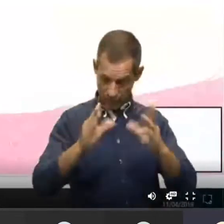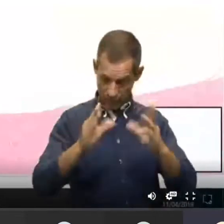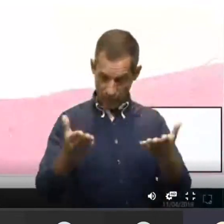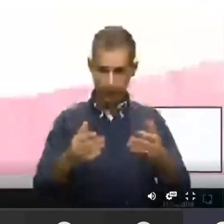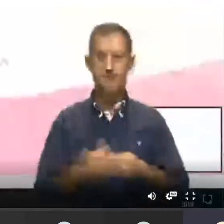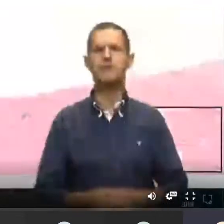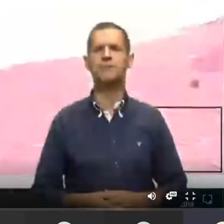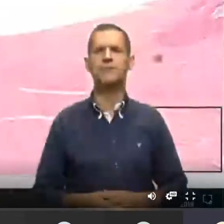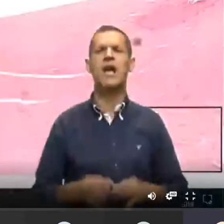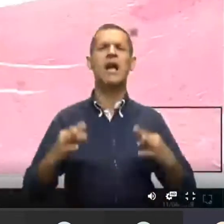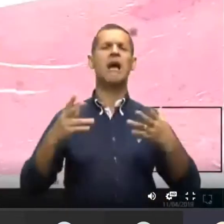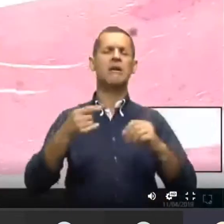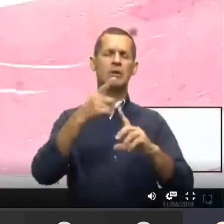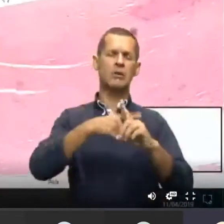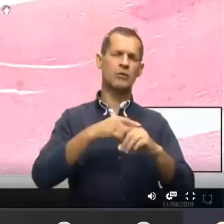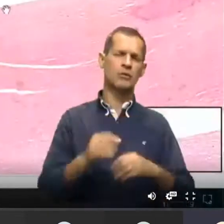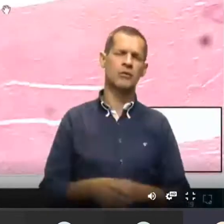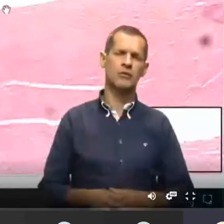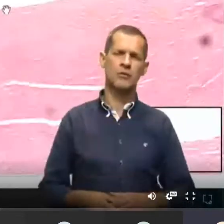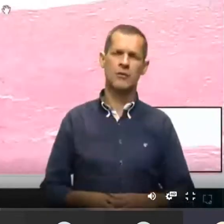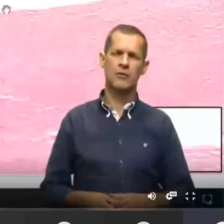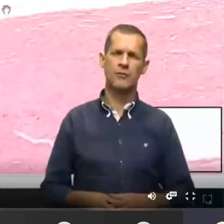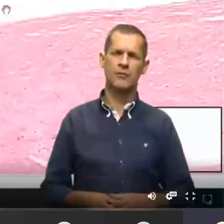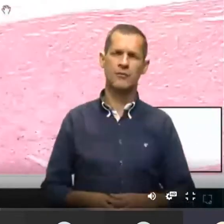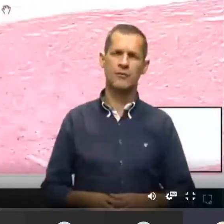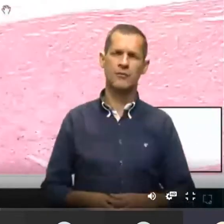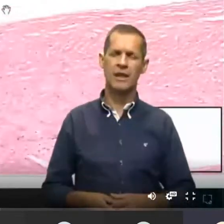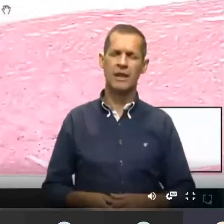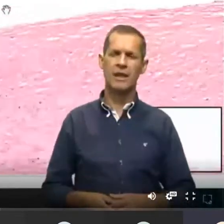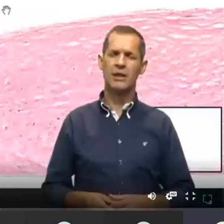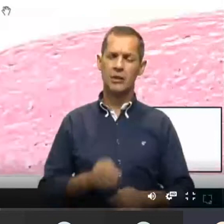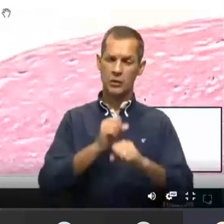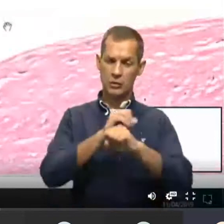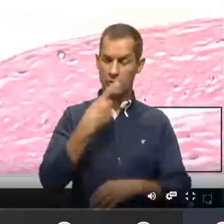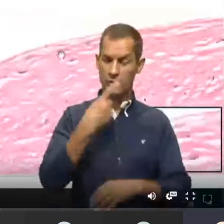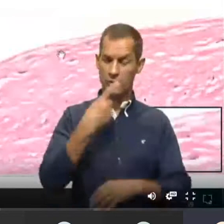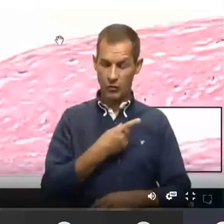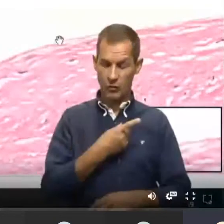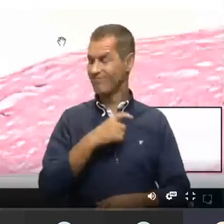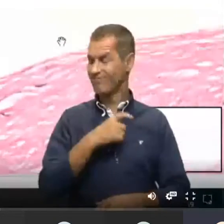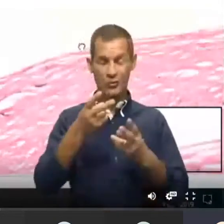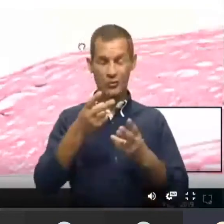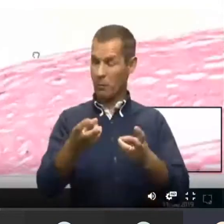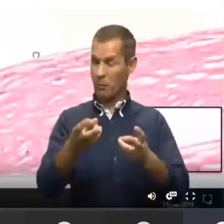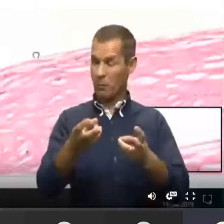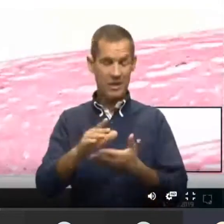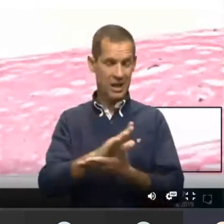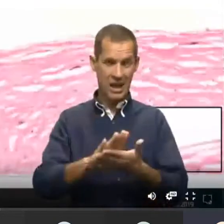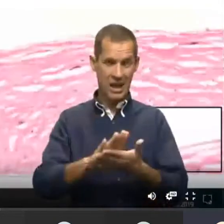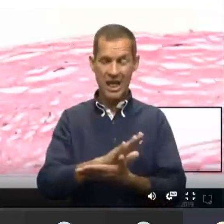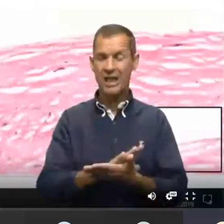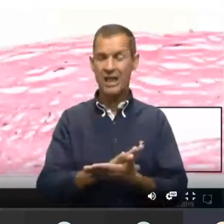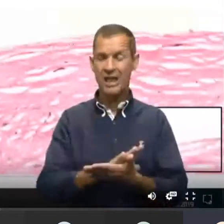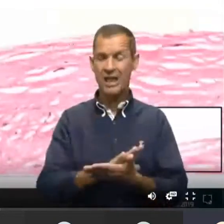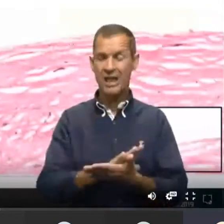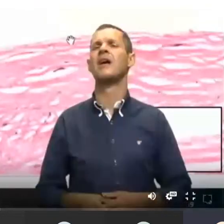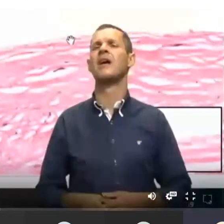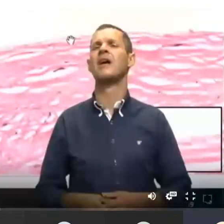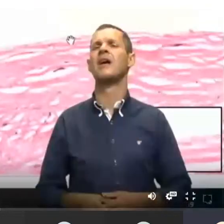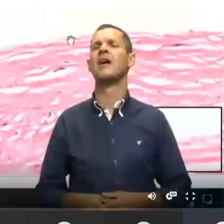olha só, em toda parte da lâmina, a gente já não vê mais aquela